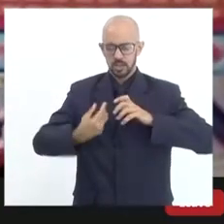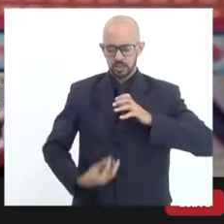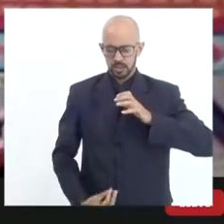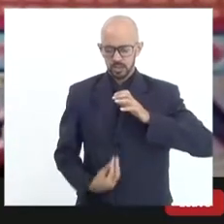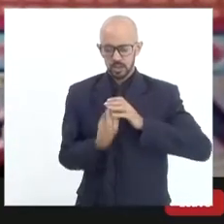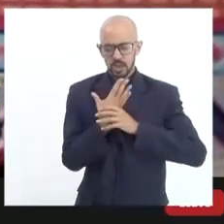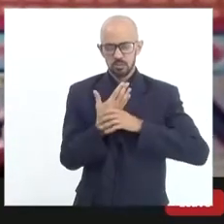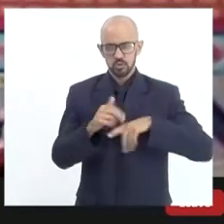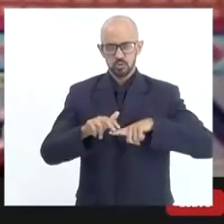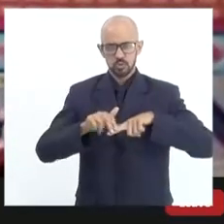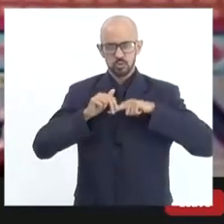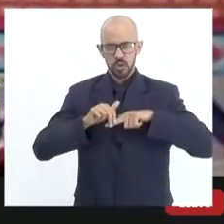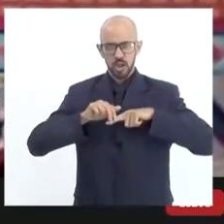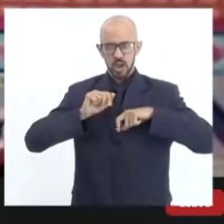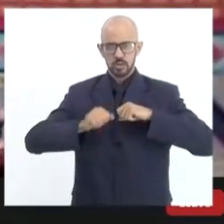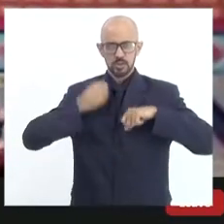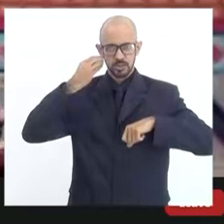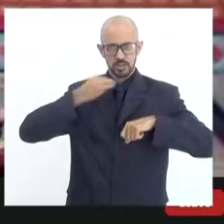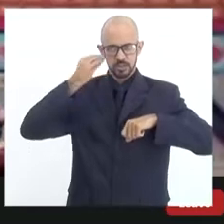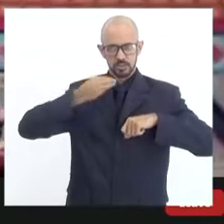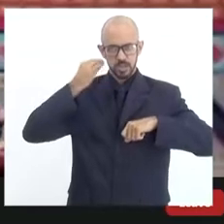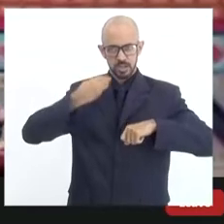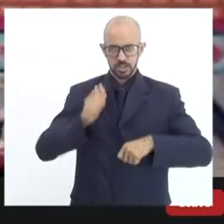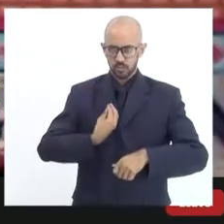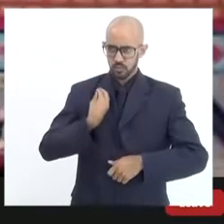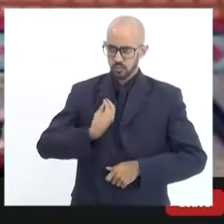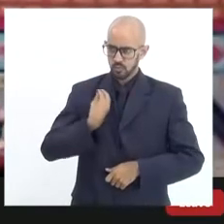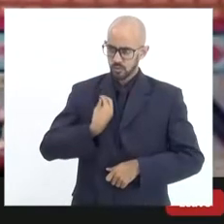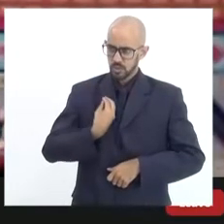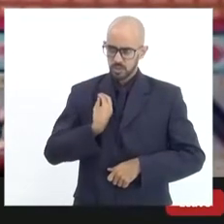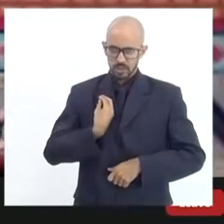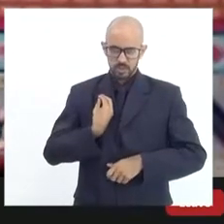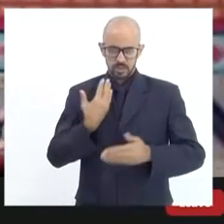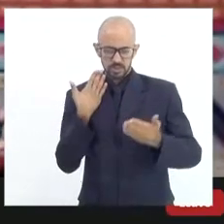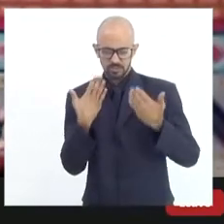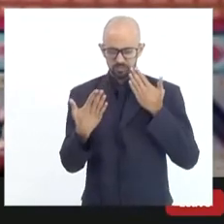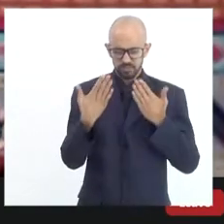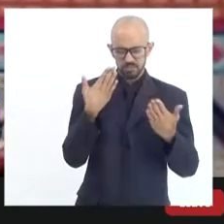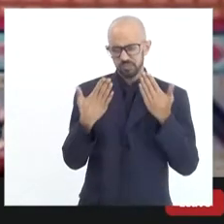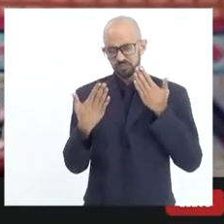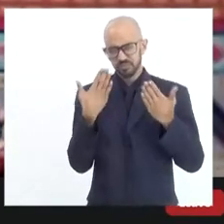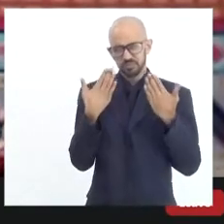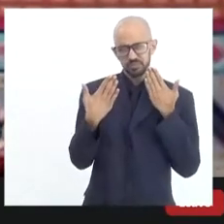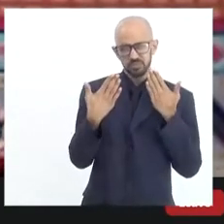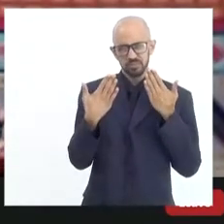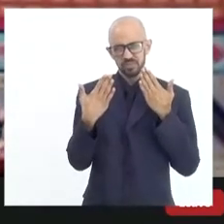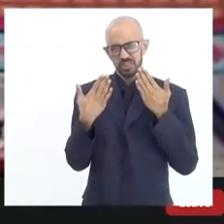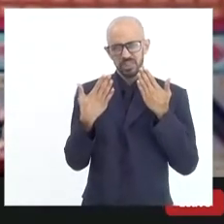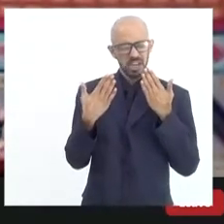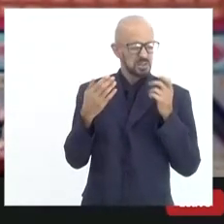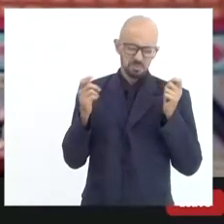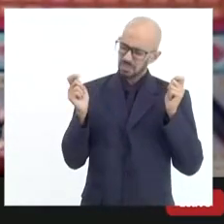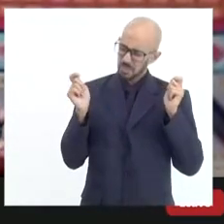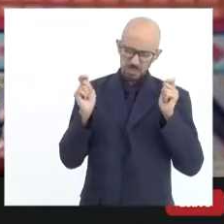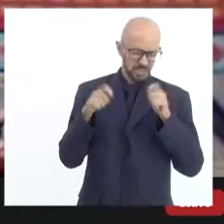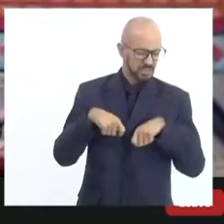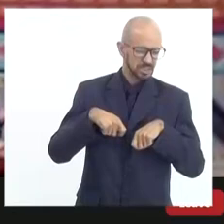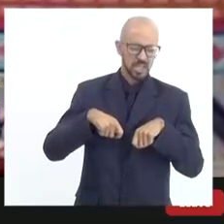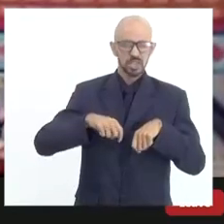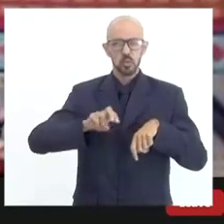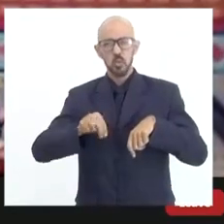constituímos a partir dessa experiência vivida, né? Vivida na desconfiança, na impossibilidade,